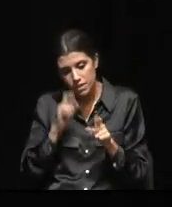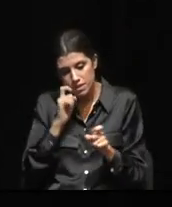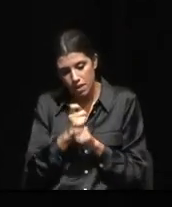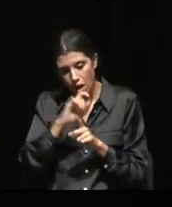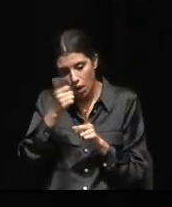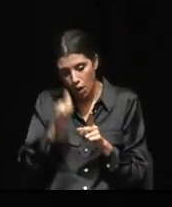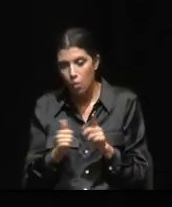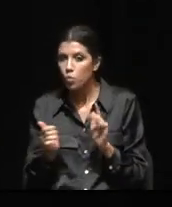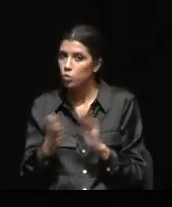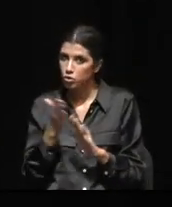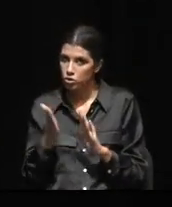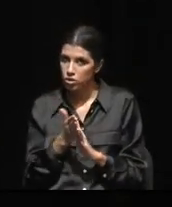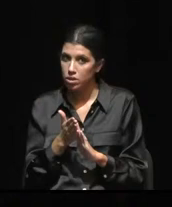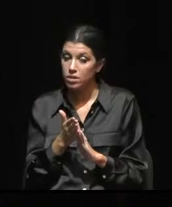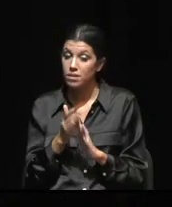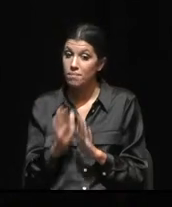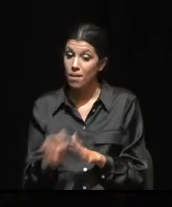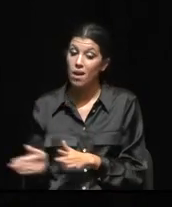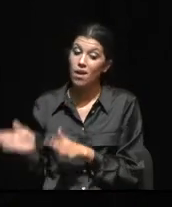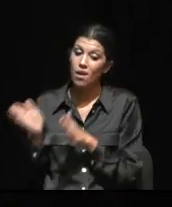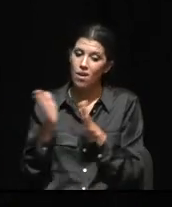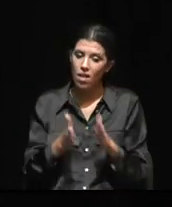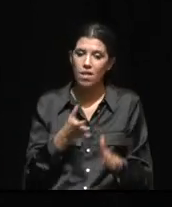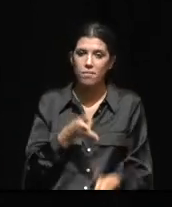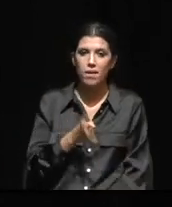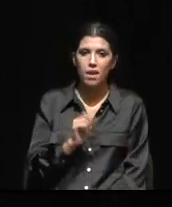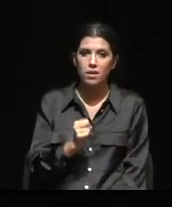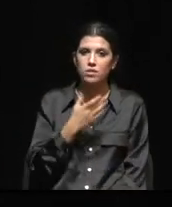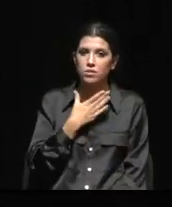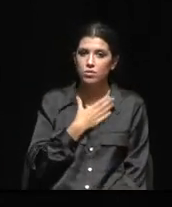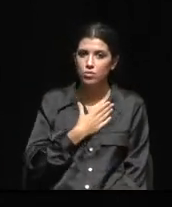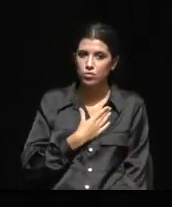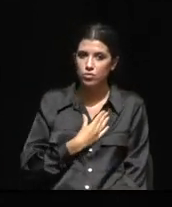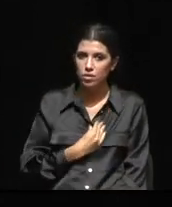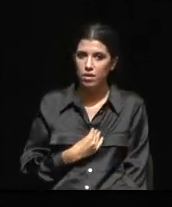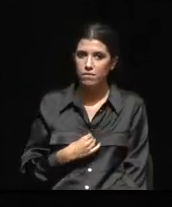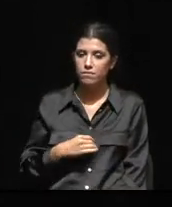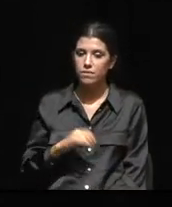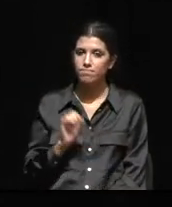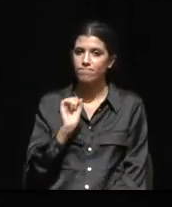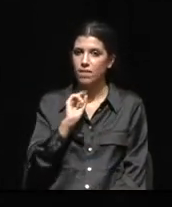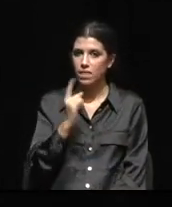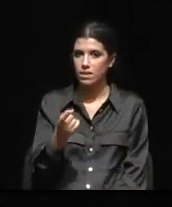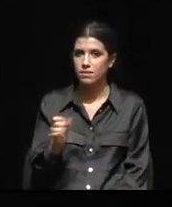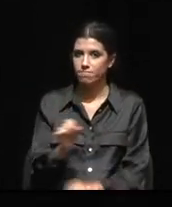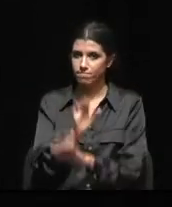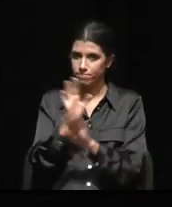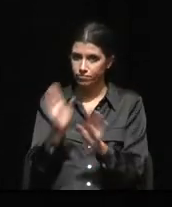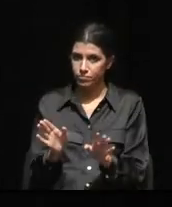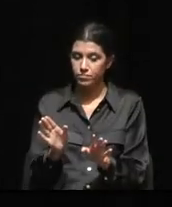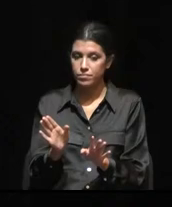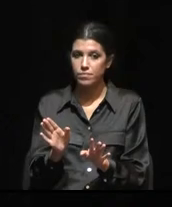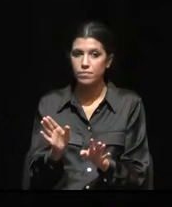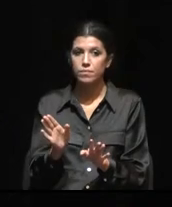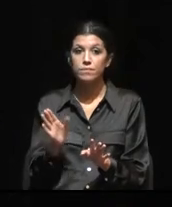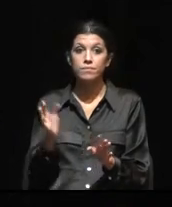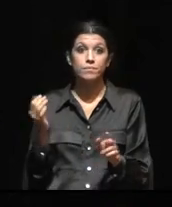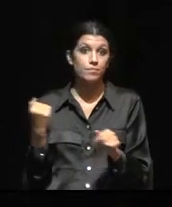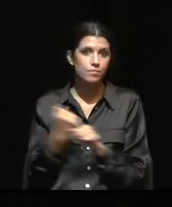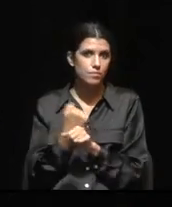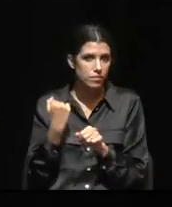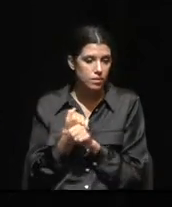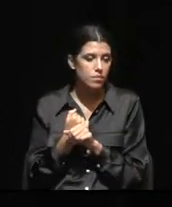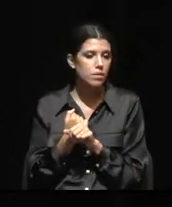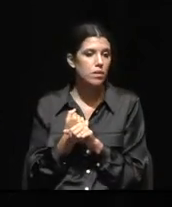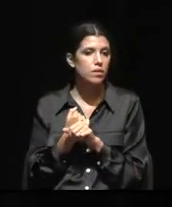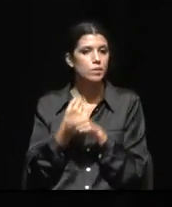com caráter de urgência mas o PS também gostava deixar aqui claro que no âmbito de o trabalho que está